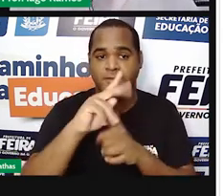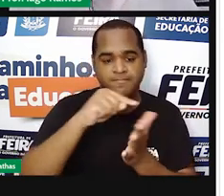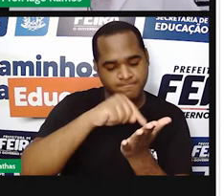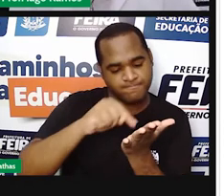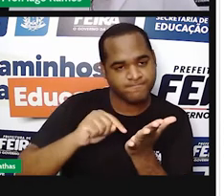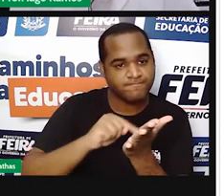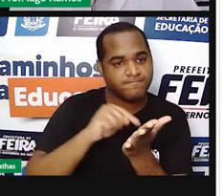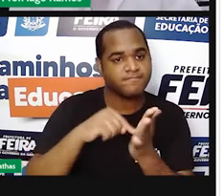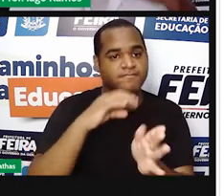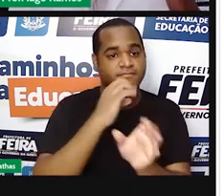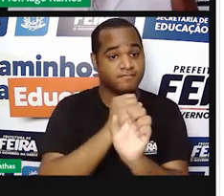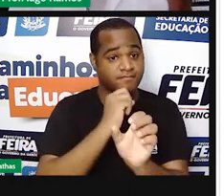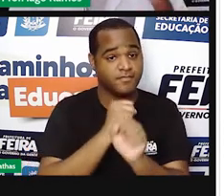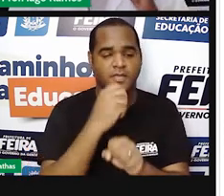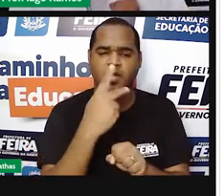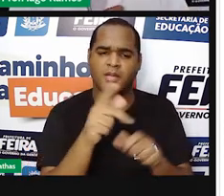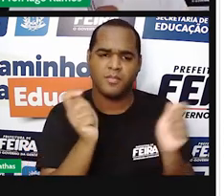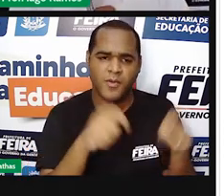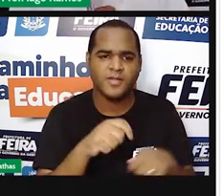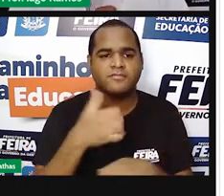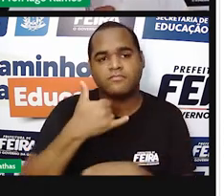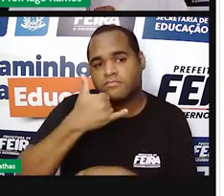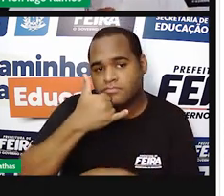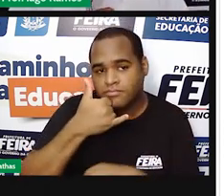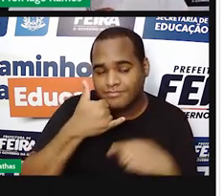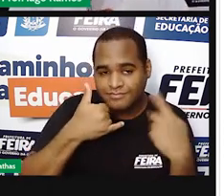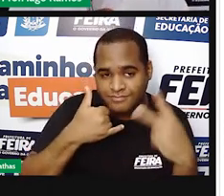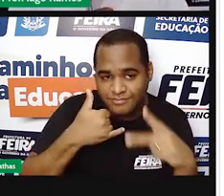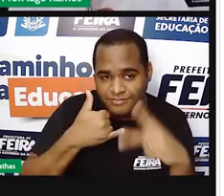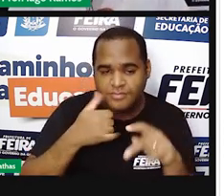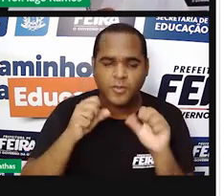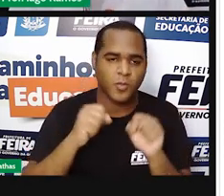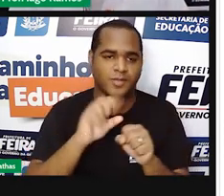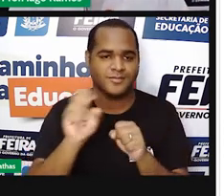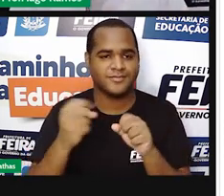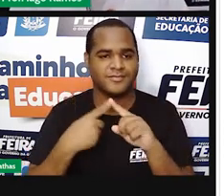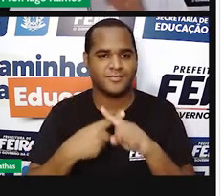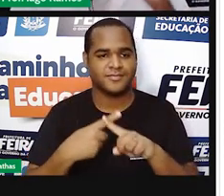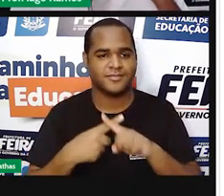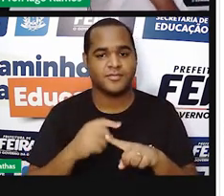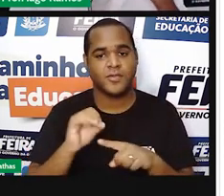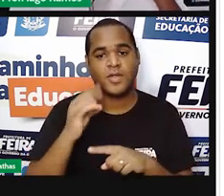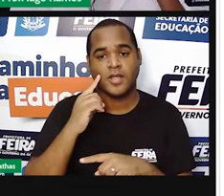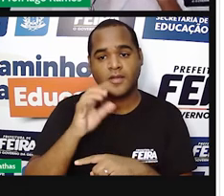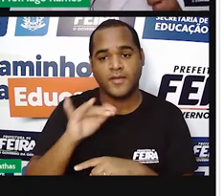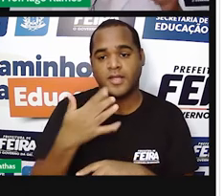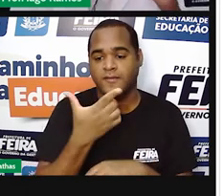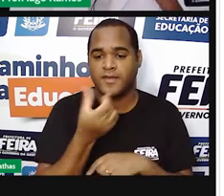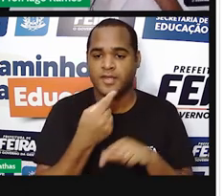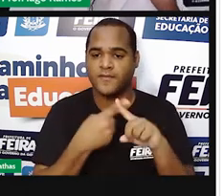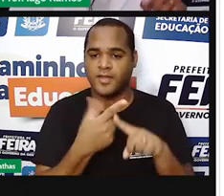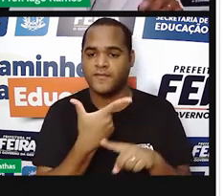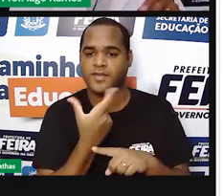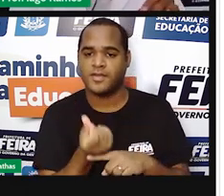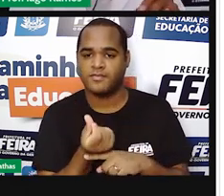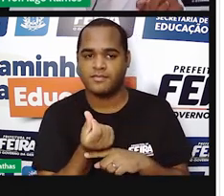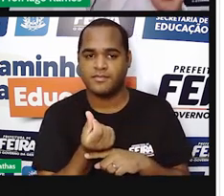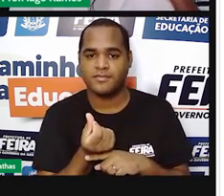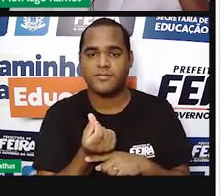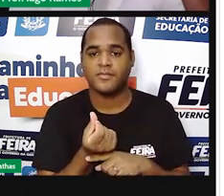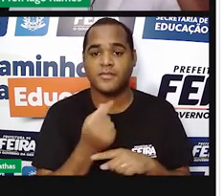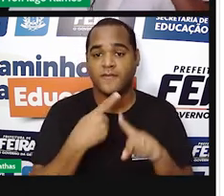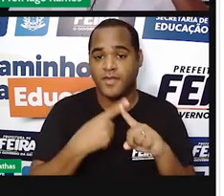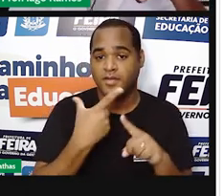pegar uma calculadora as minhas pode ser a calculadora do seu celular e fazer essa multiplicação o digitando 26x